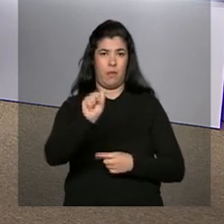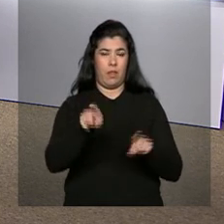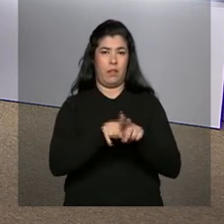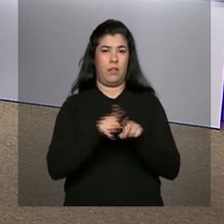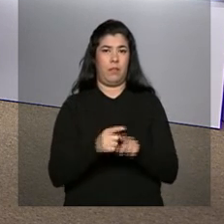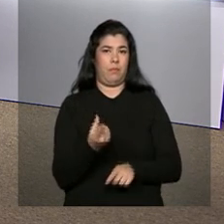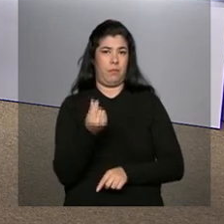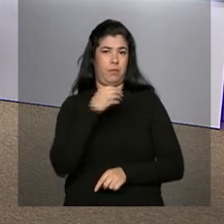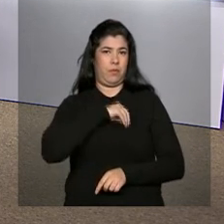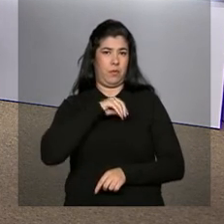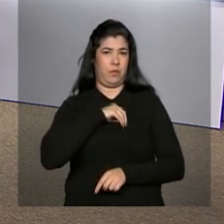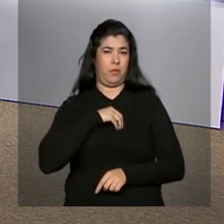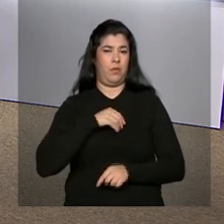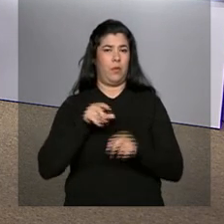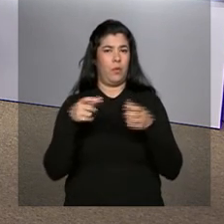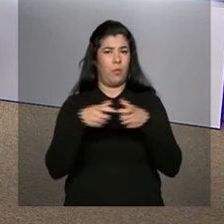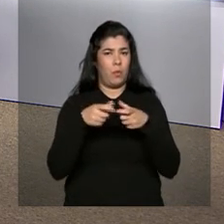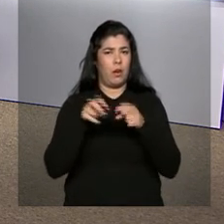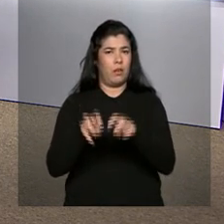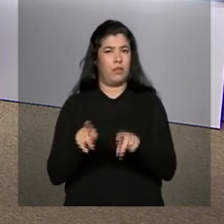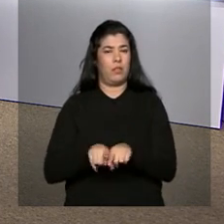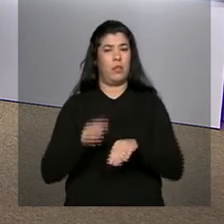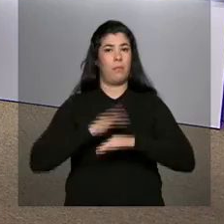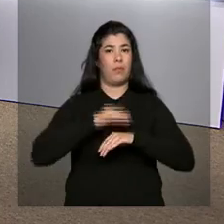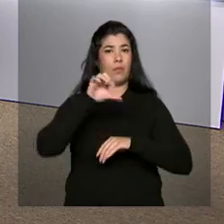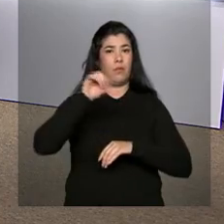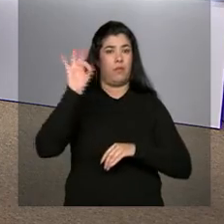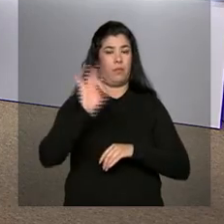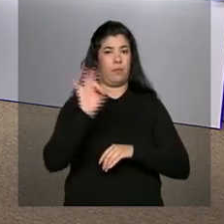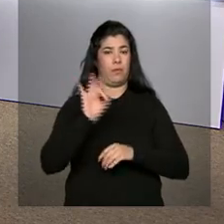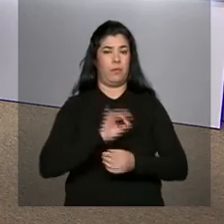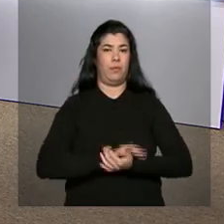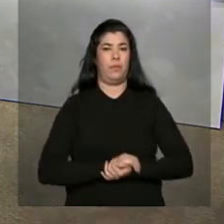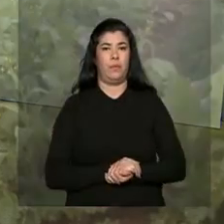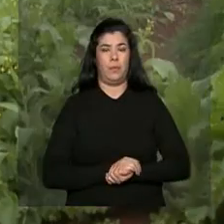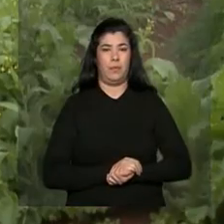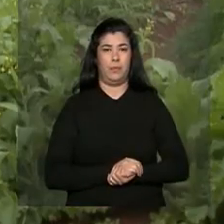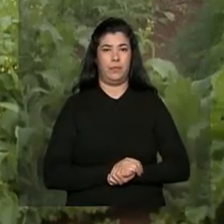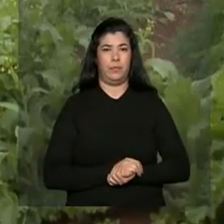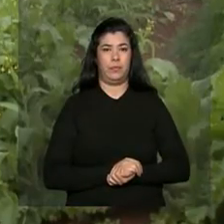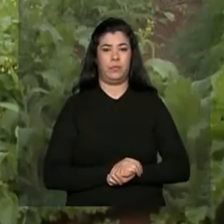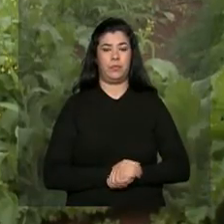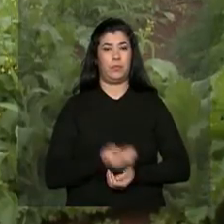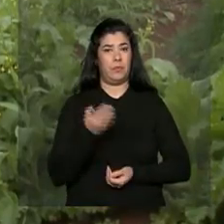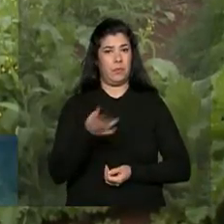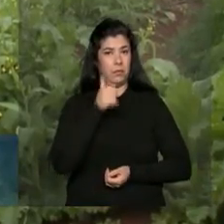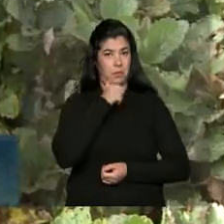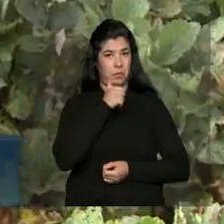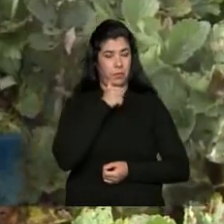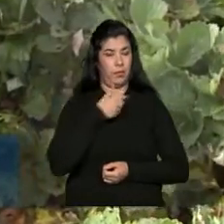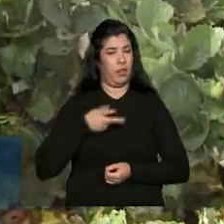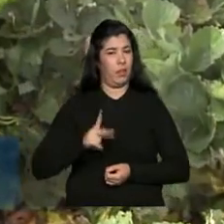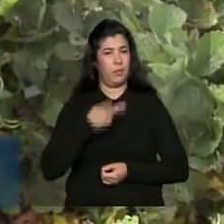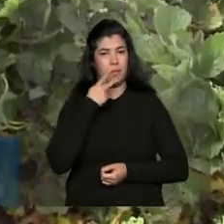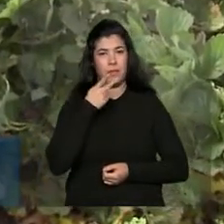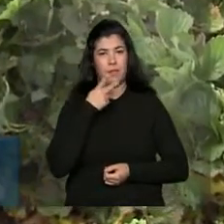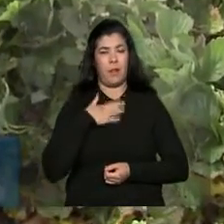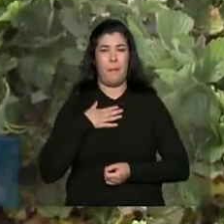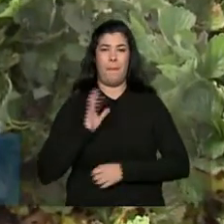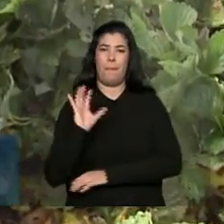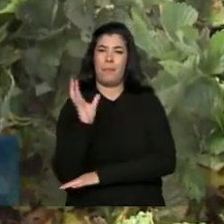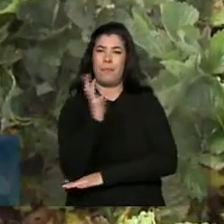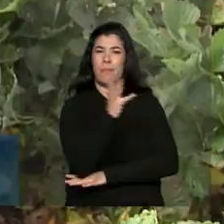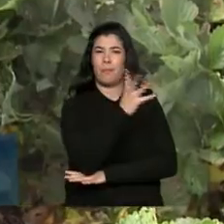renda dos pequenos produtores aumentou quase 90%. Linda Si costuma dizer que suas plantas